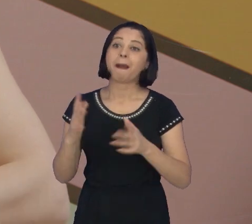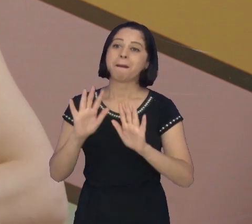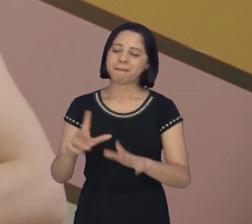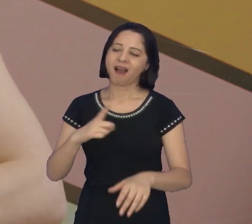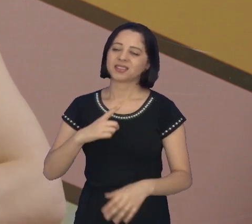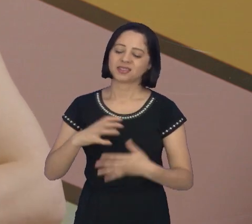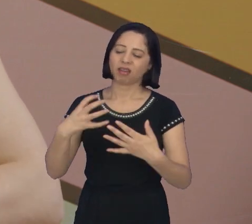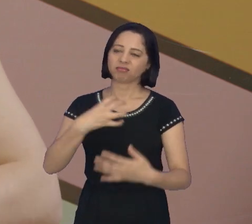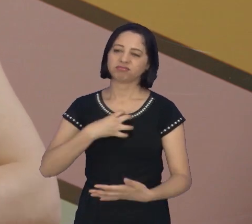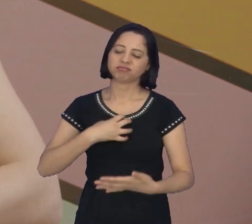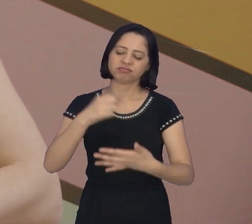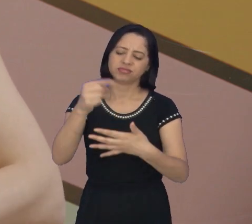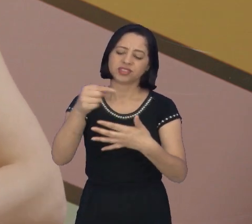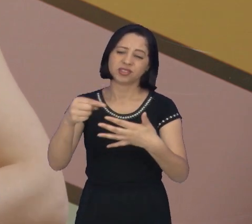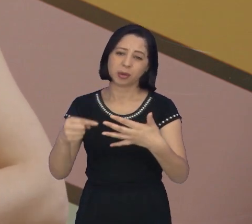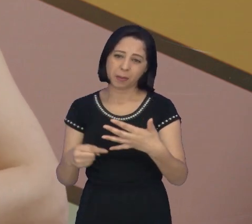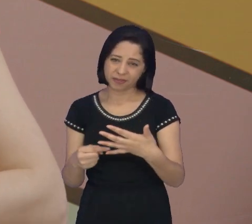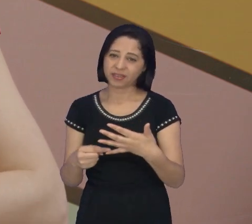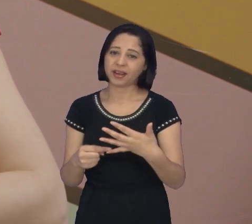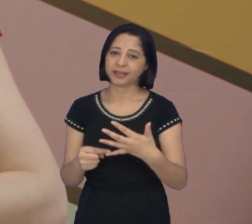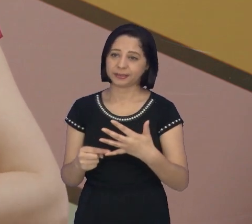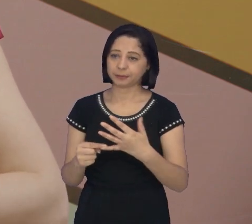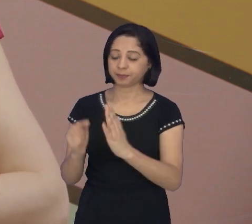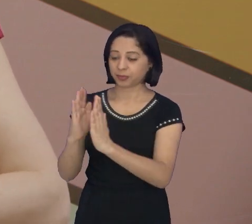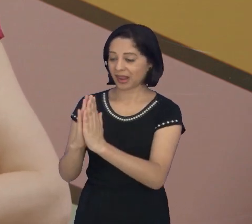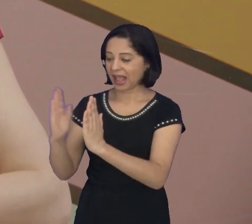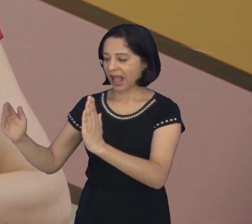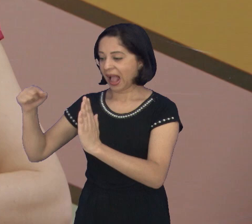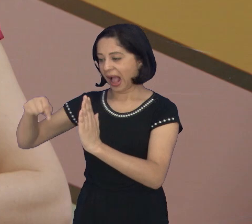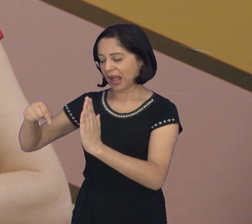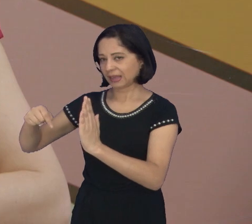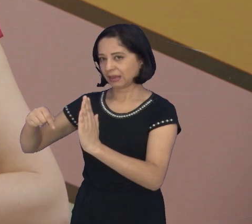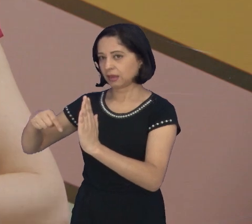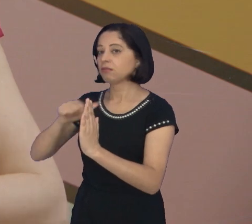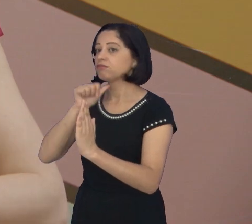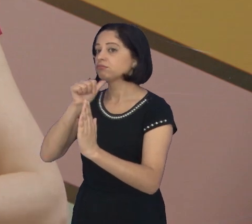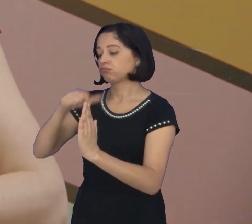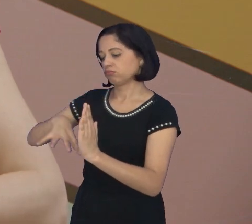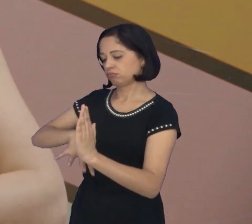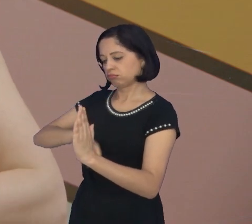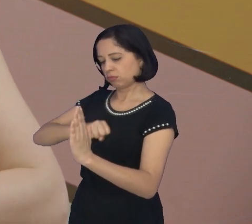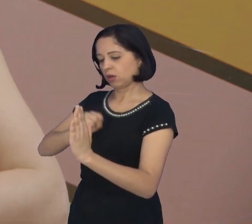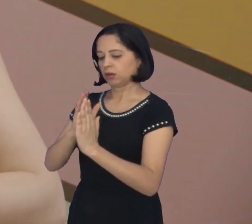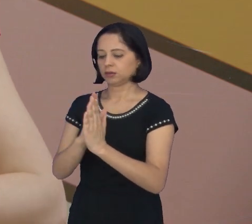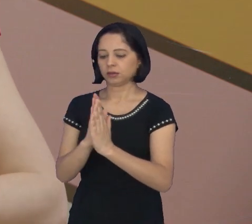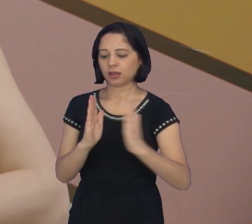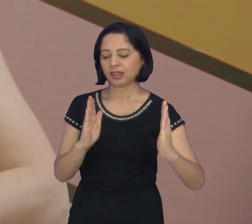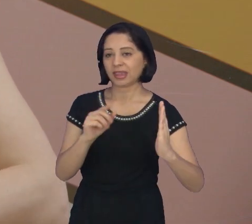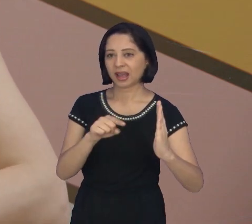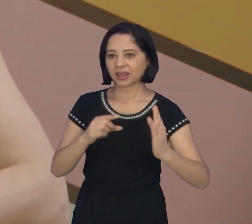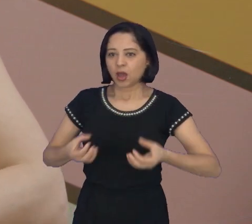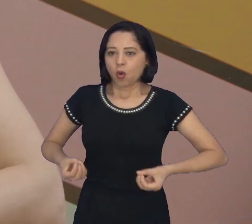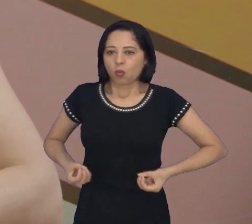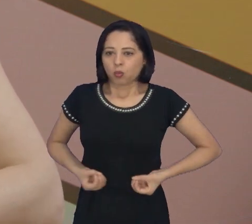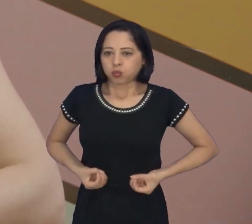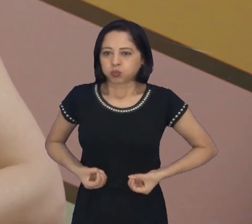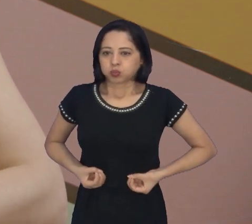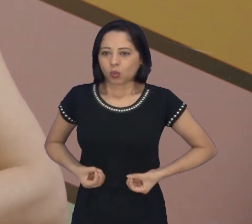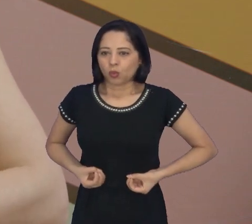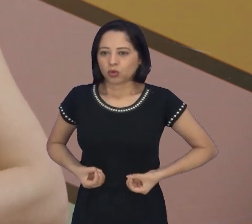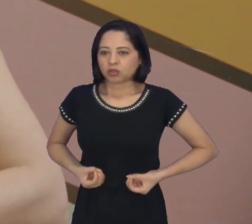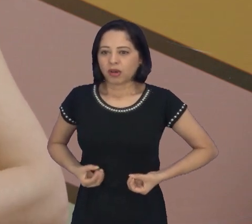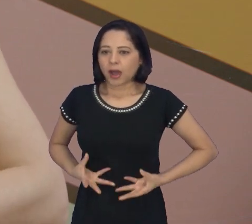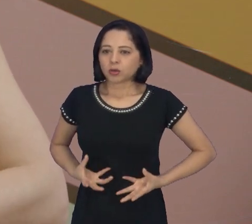série de sintomas. O climatério acontece quando o nosso ovário ele entra em falência, acaba ali a sua reserva